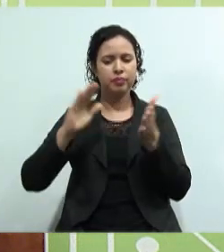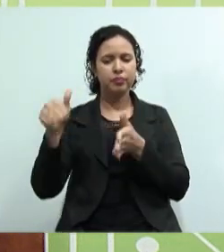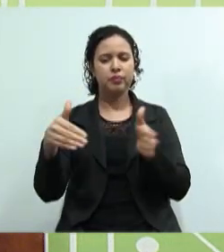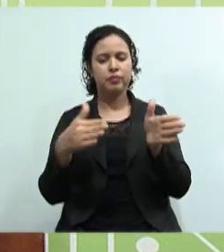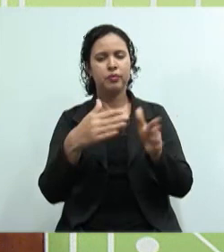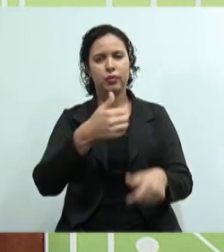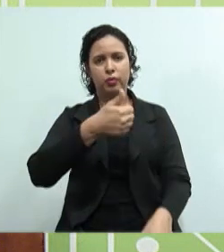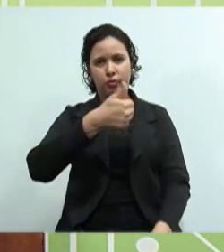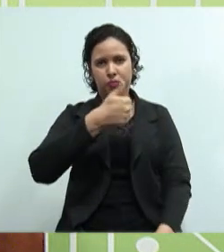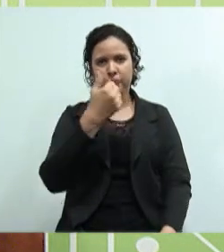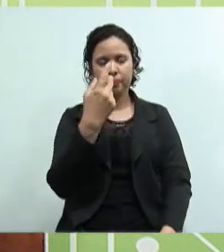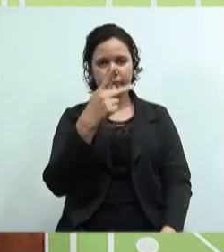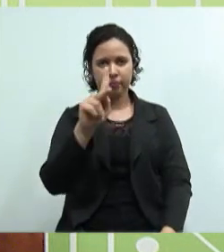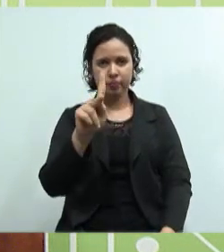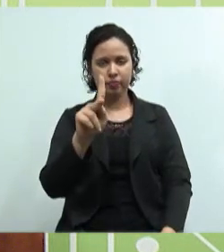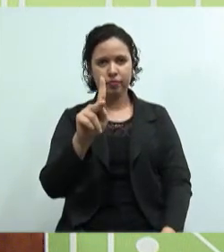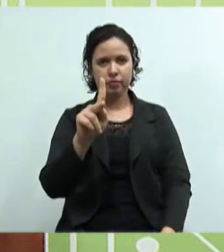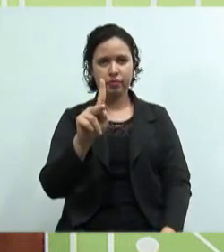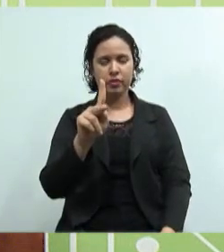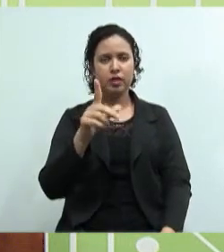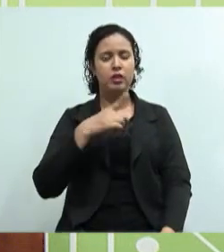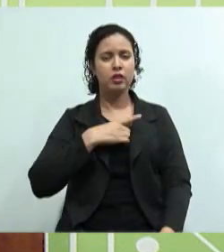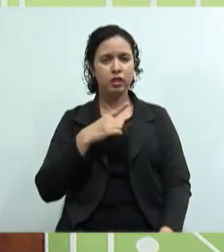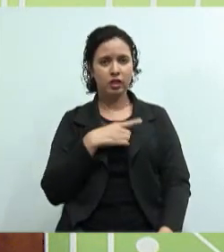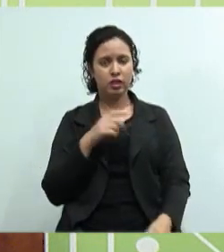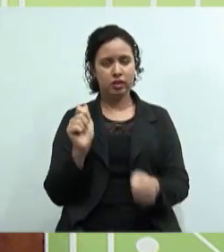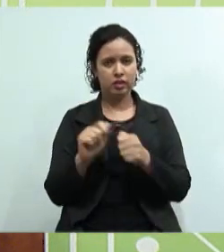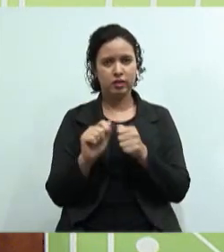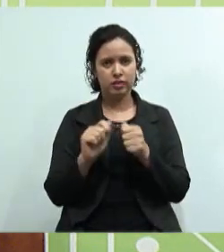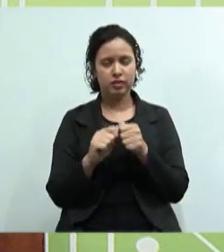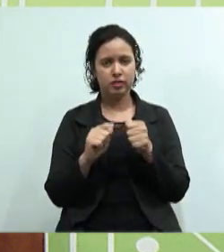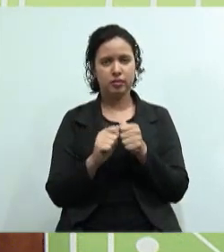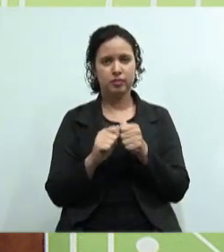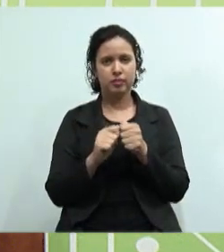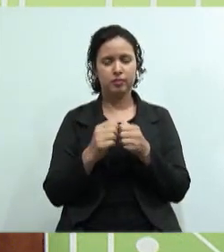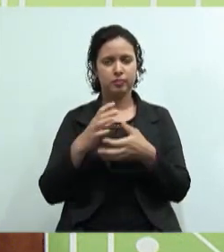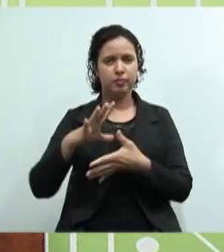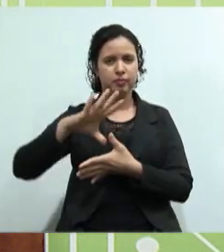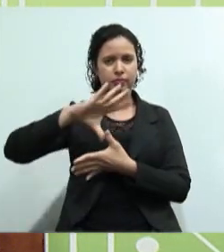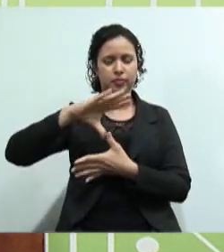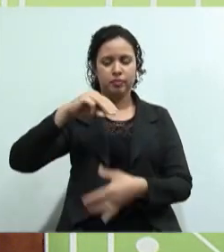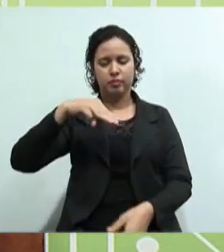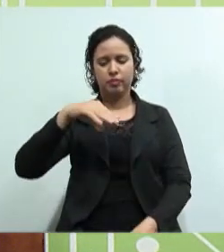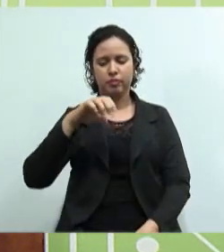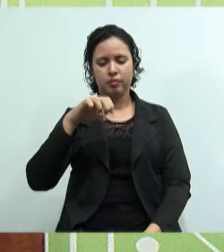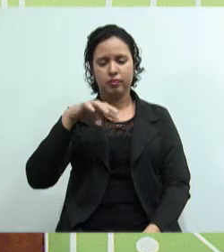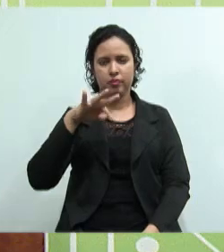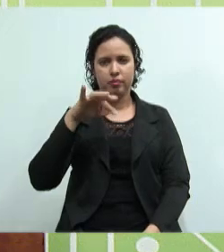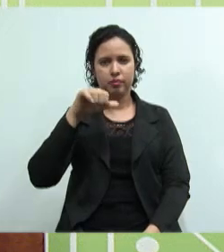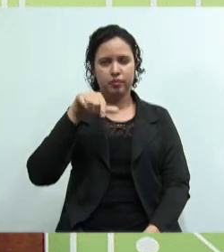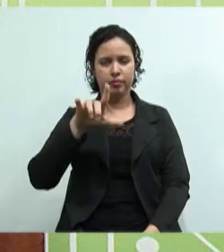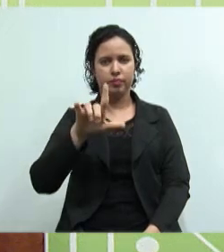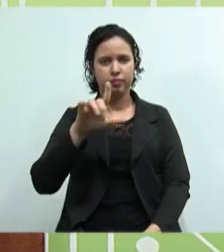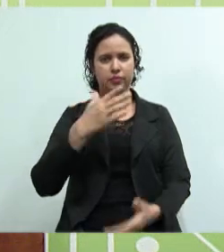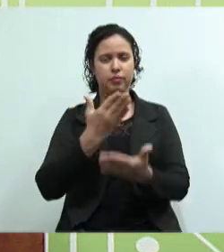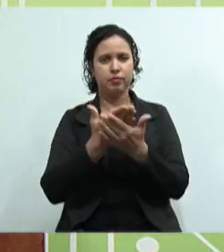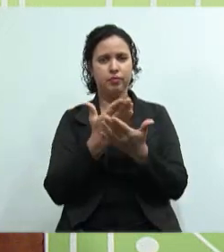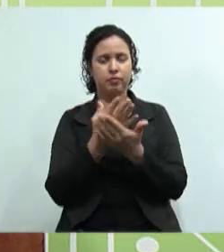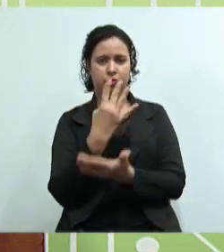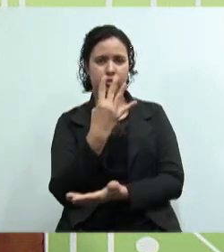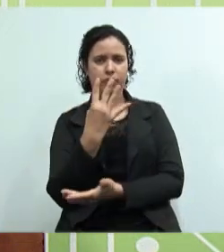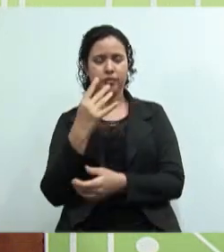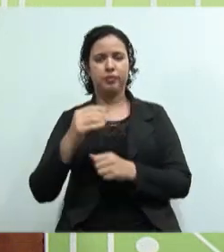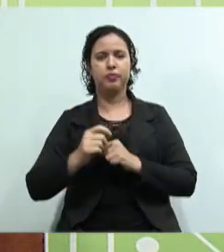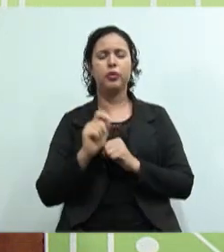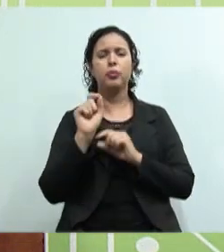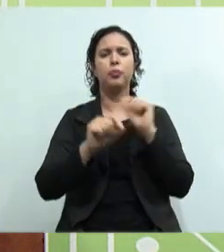1 de vocês tem a construção do mapa mental da aula 4. Então, o que é o mapa mental? O mapa